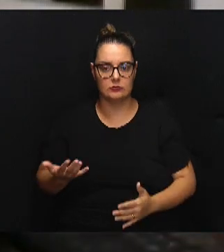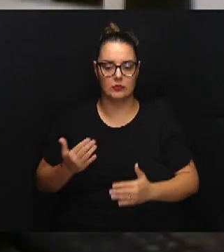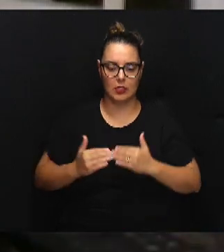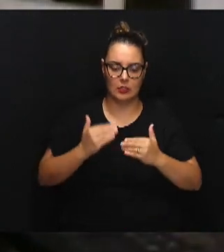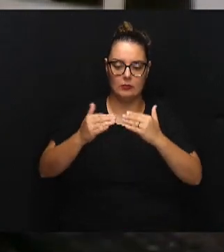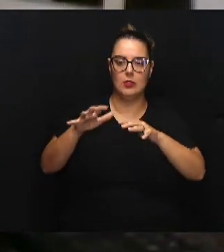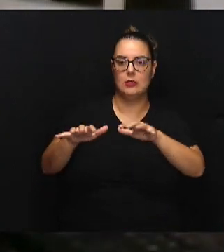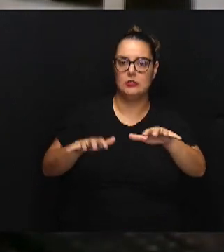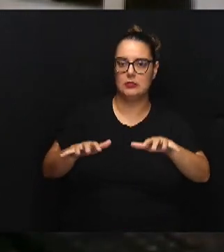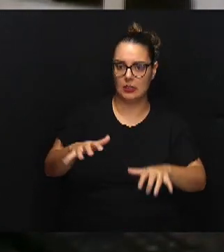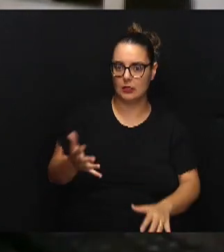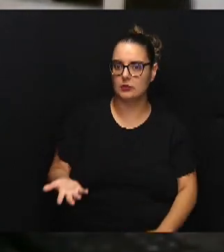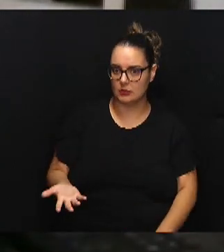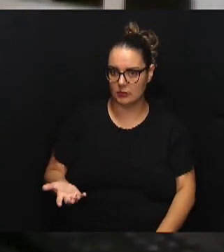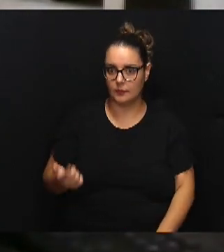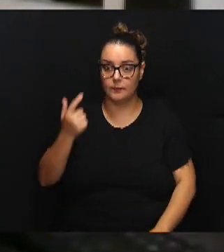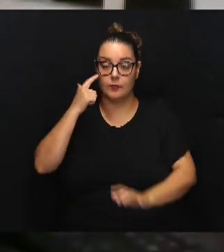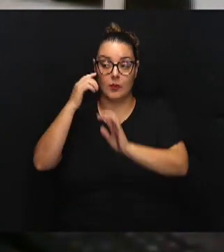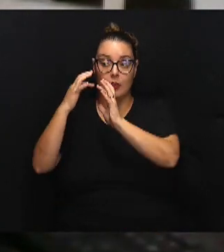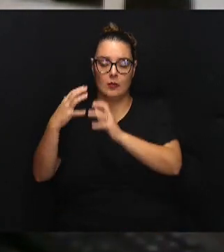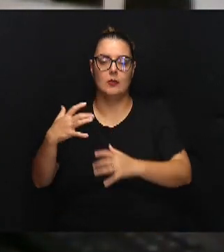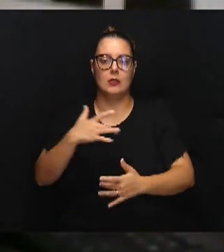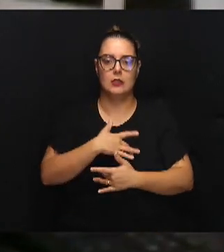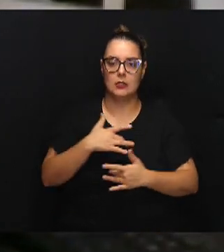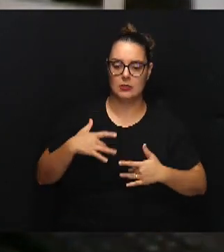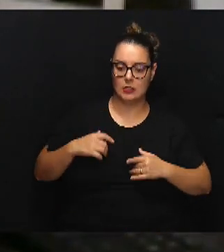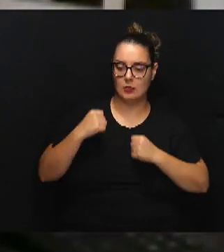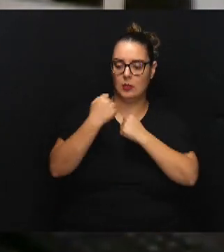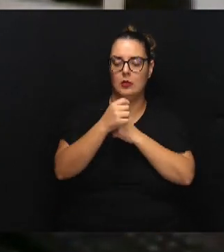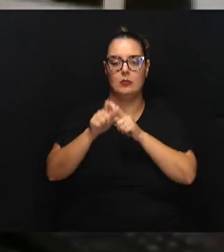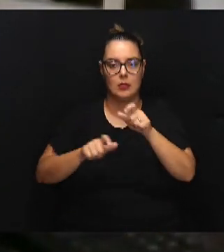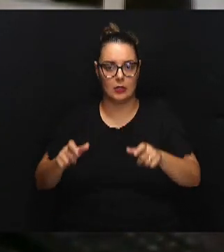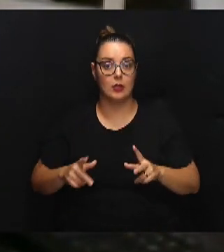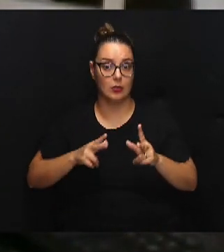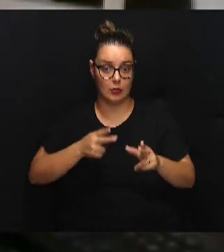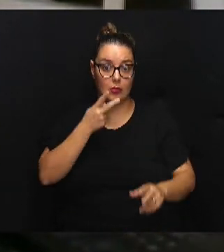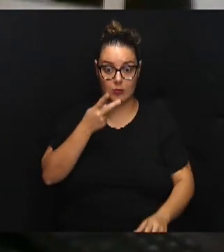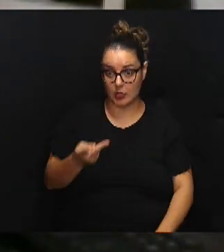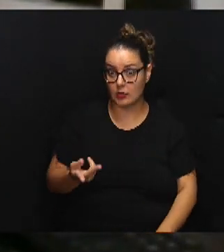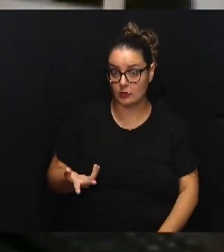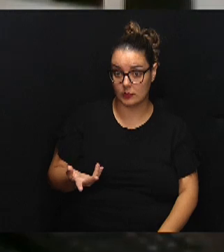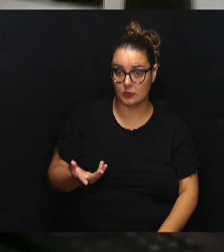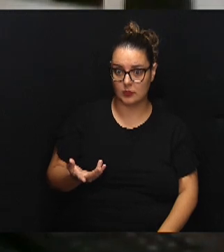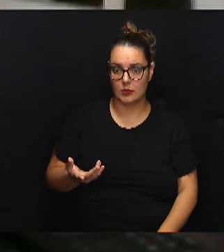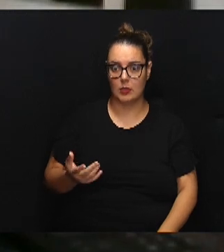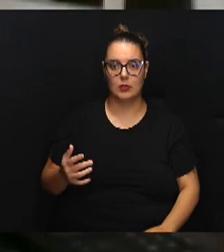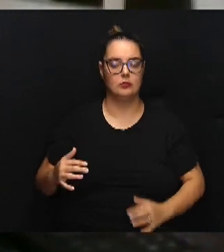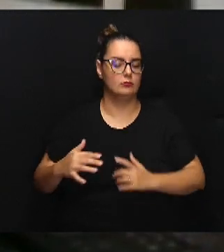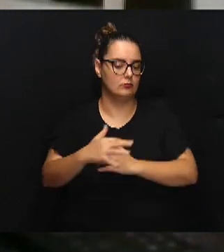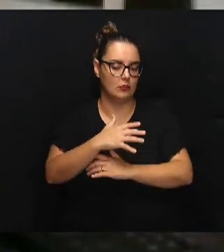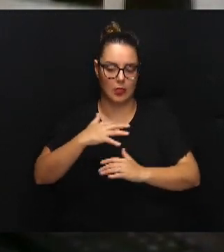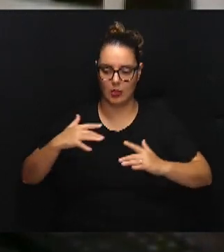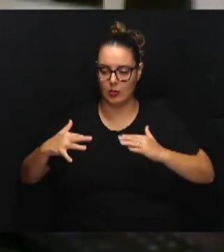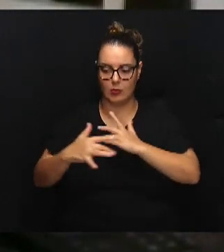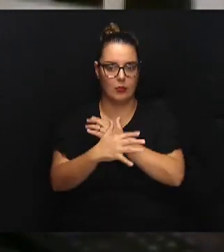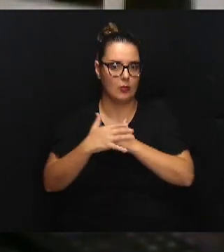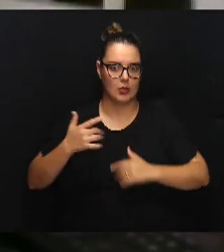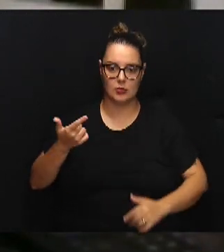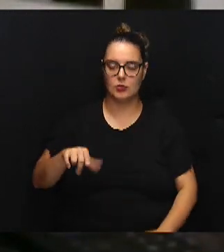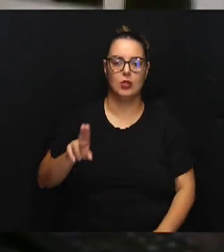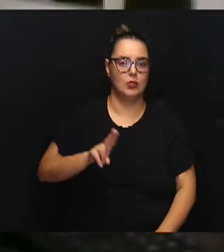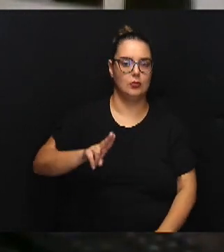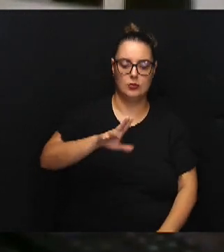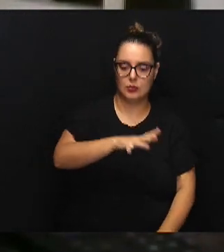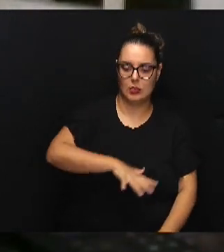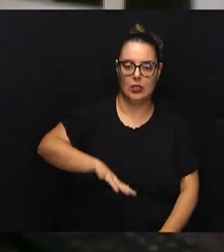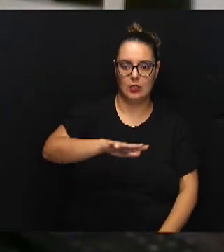as áreas, né? Pensando na saúde, em proteger as pessoas e até, como eu disse, em reurbanização e reutilização de